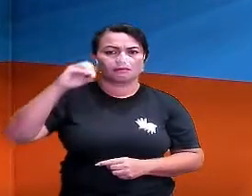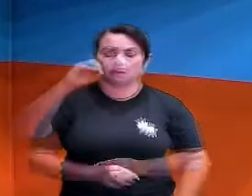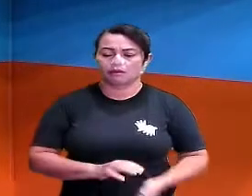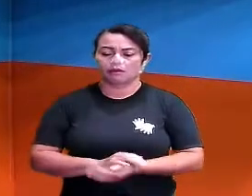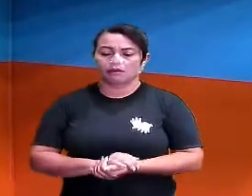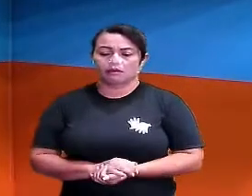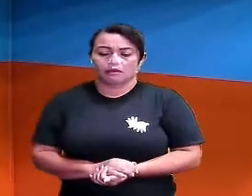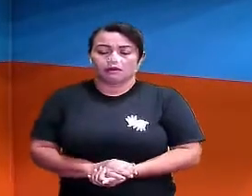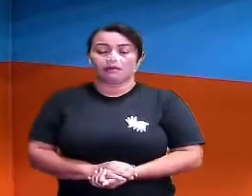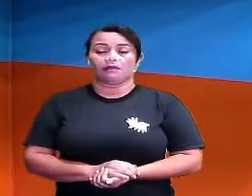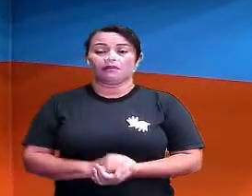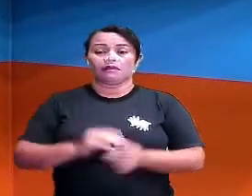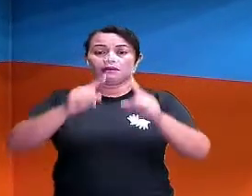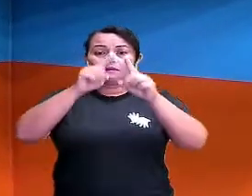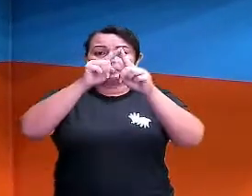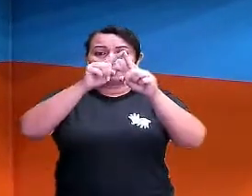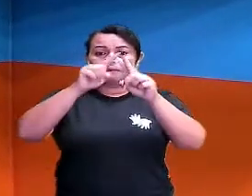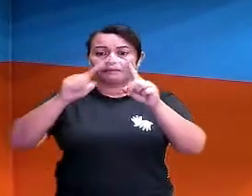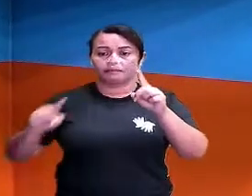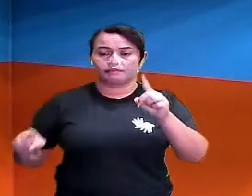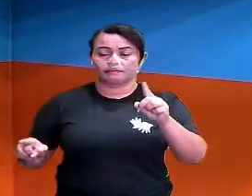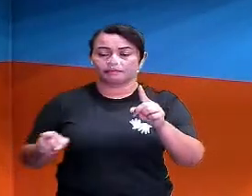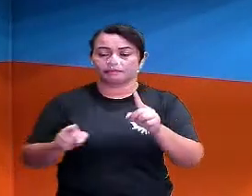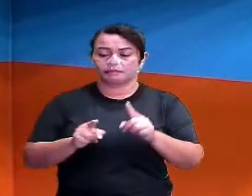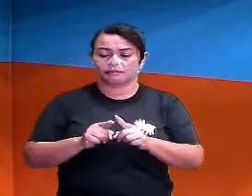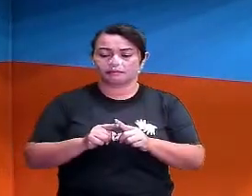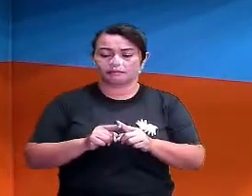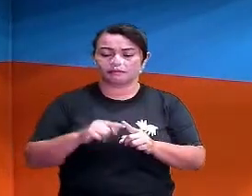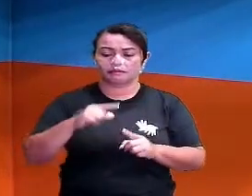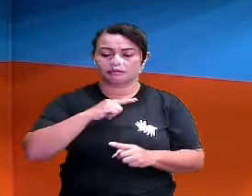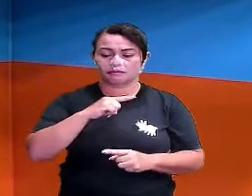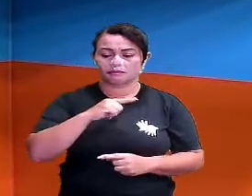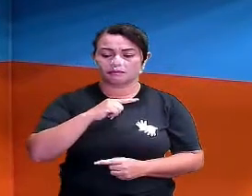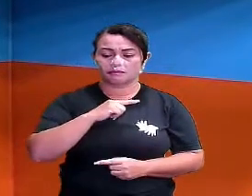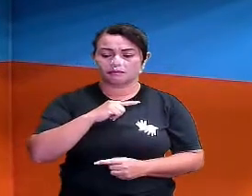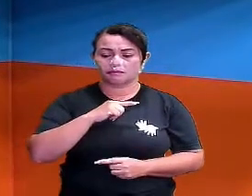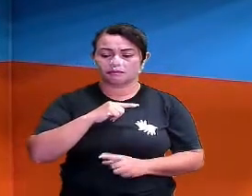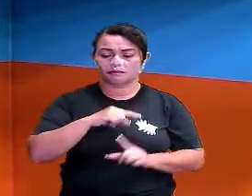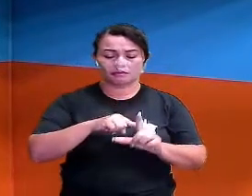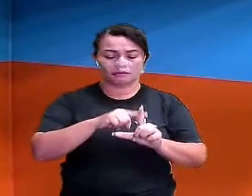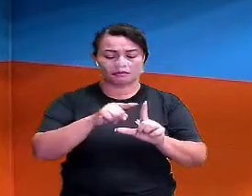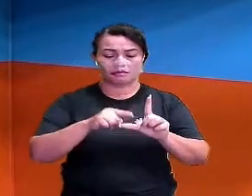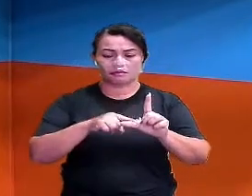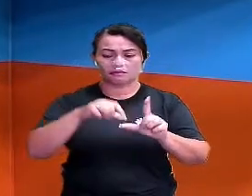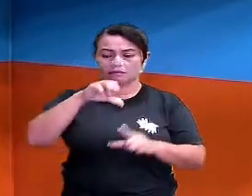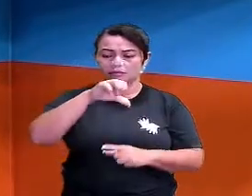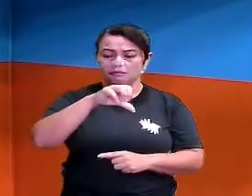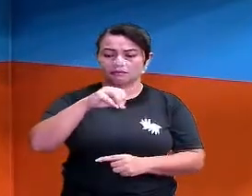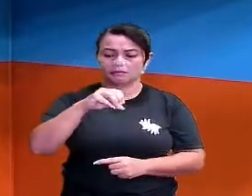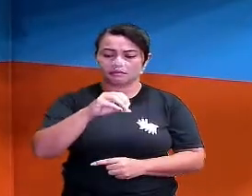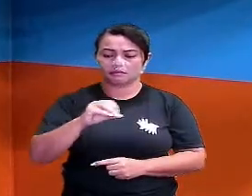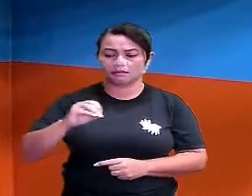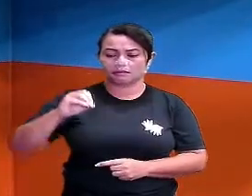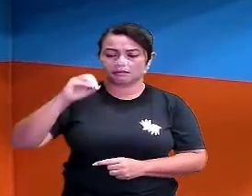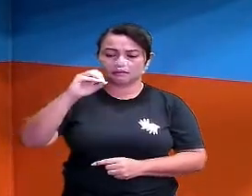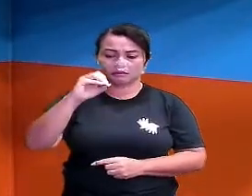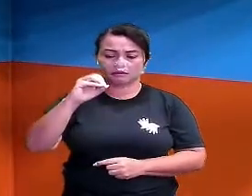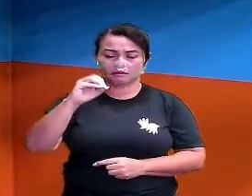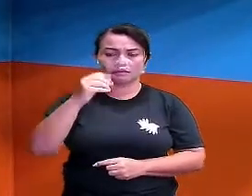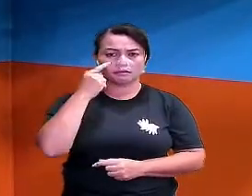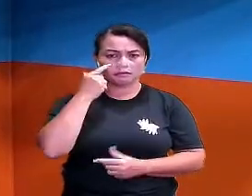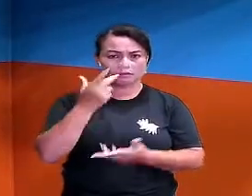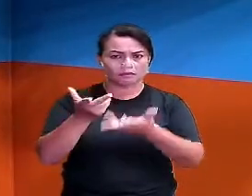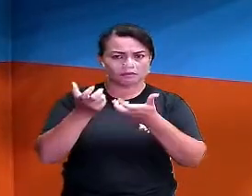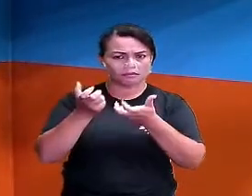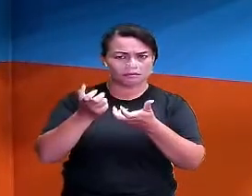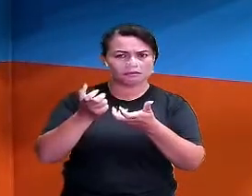tá? Triângulo retângulo. Um triângulo é retângulo quando possui um ângulo reto de 90 graus. Então, a gente está vendo aqui o ângulo